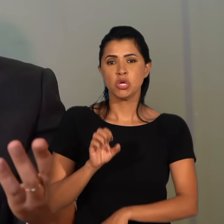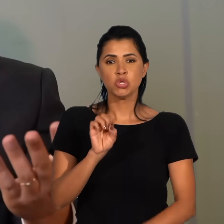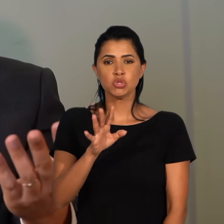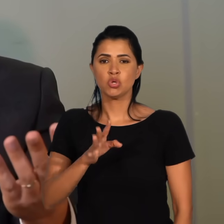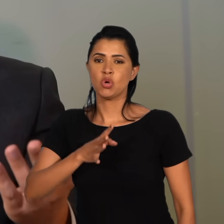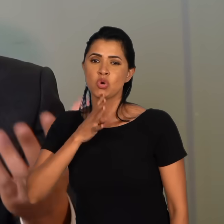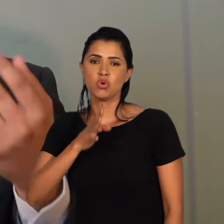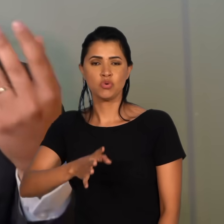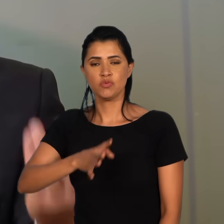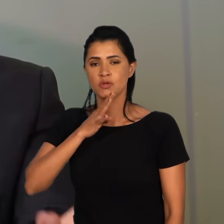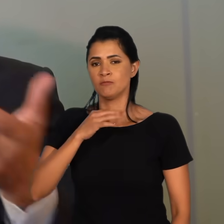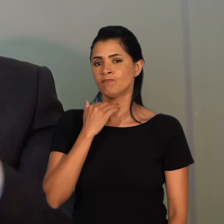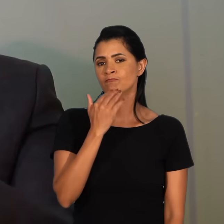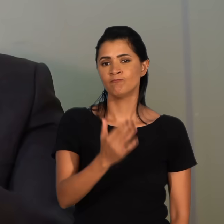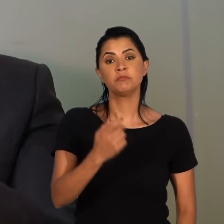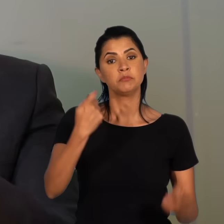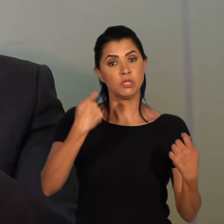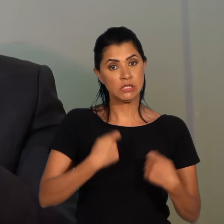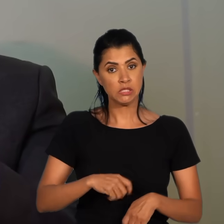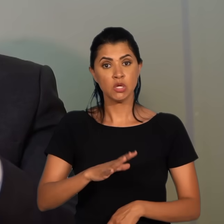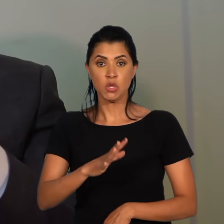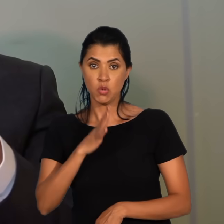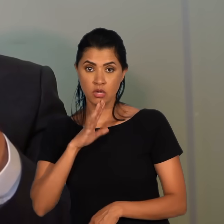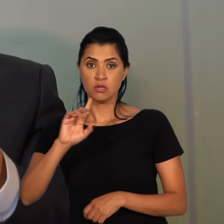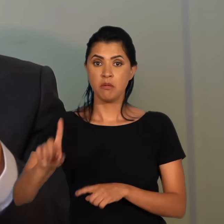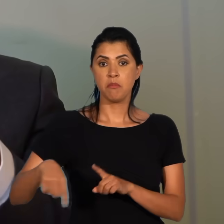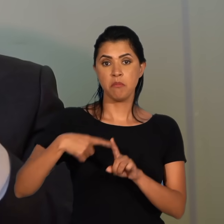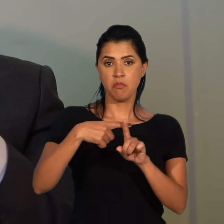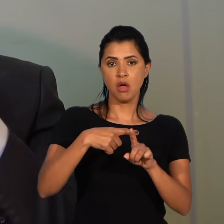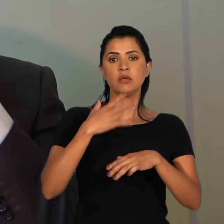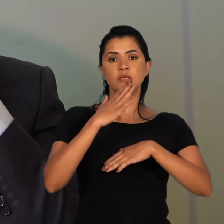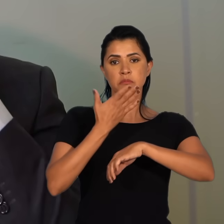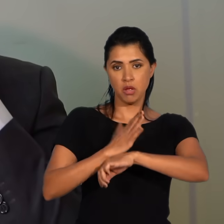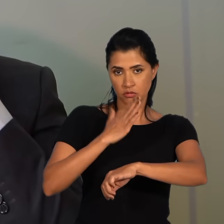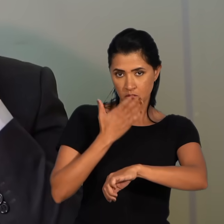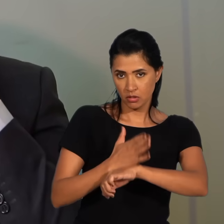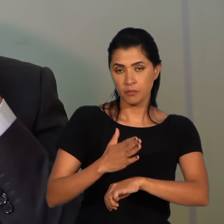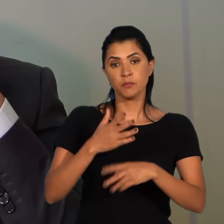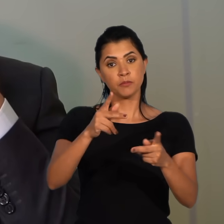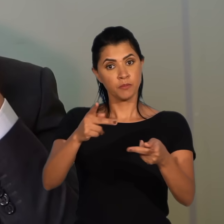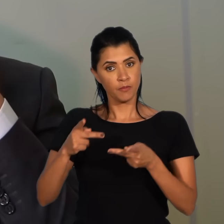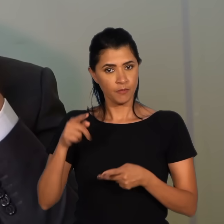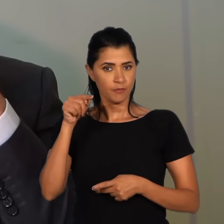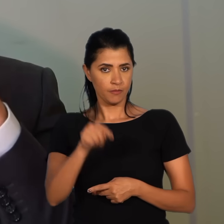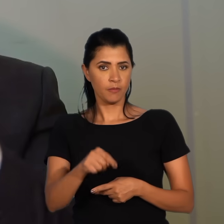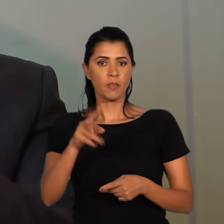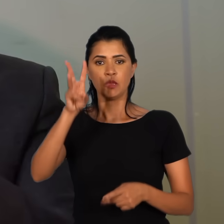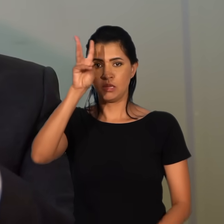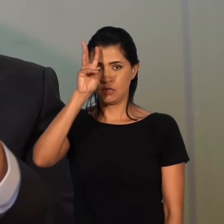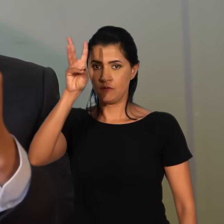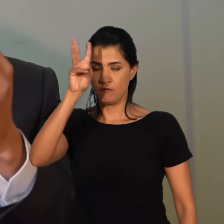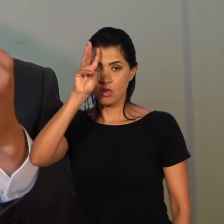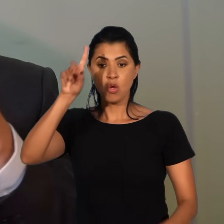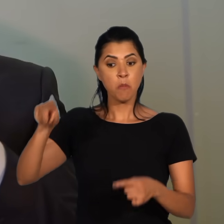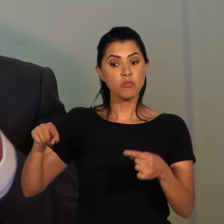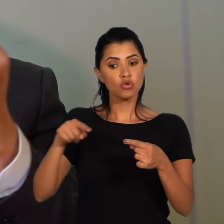só conhecer nós temos que conhecer e praticar né então o convite que eu deixo aqui nessa an lição de terça-feira e que é